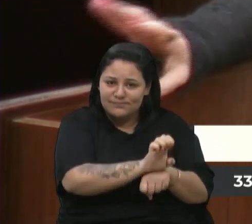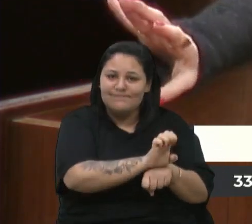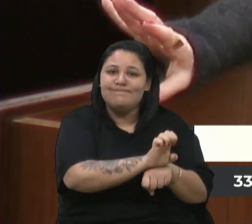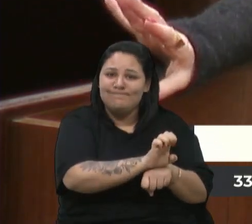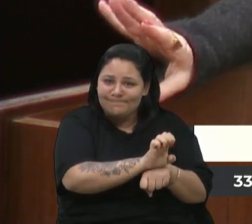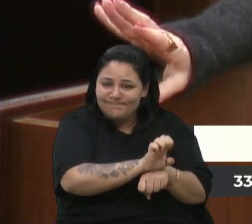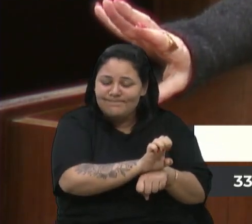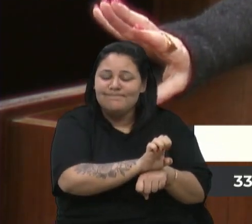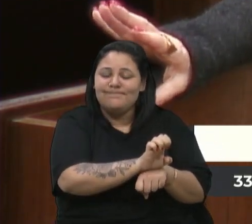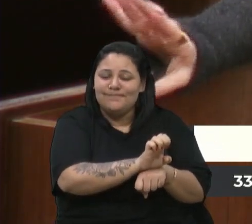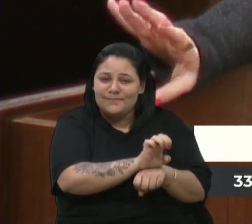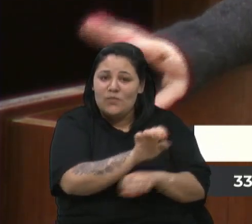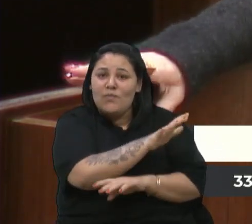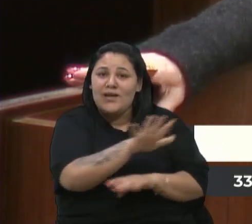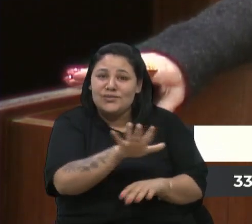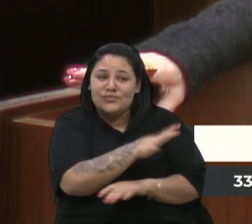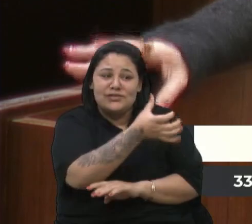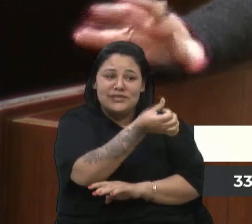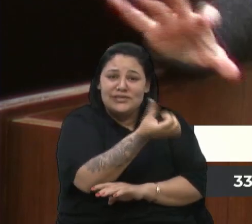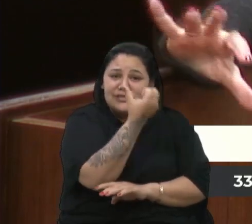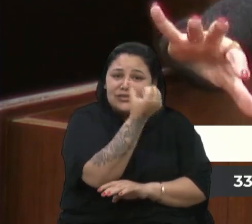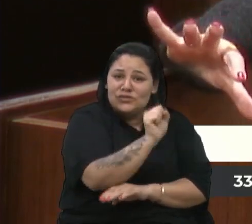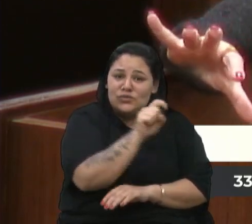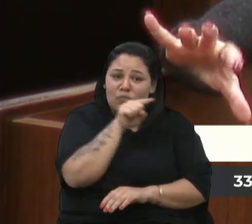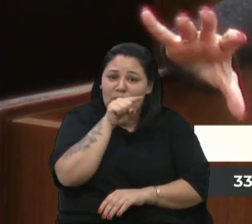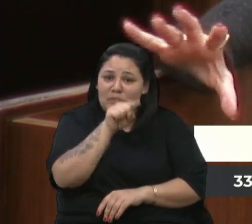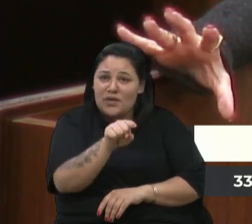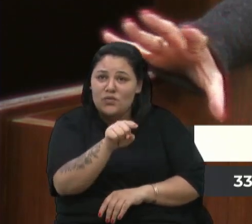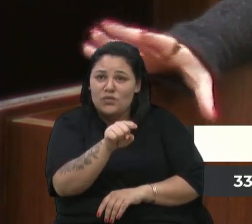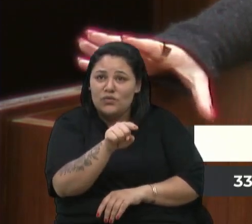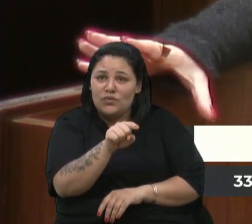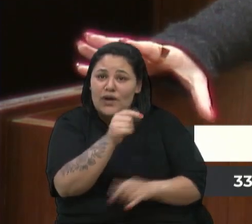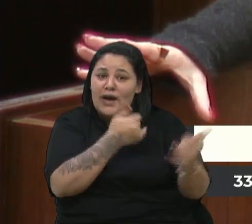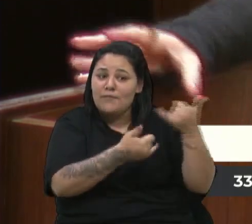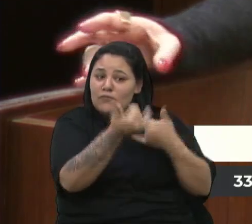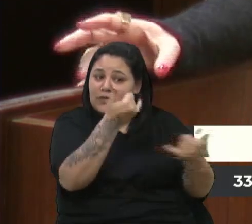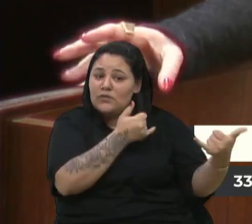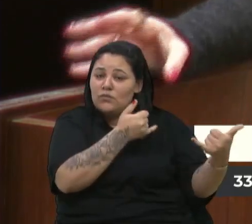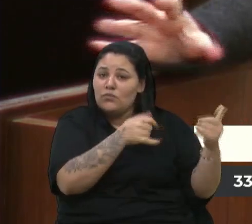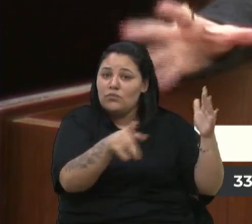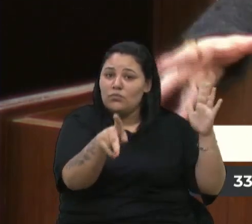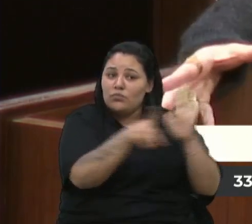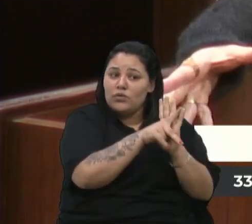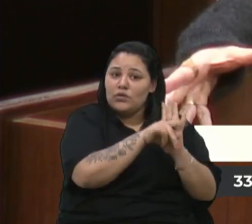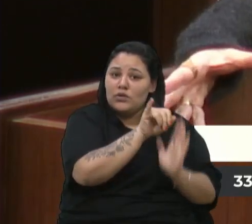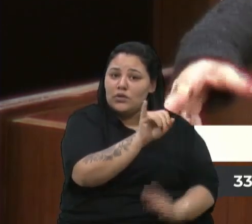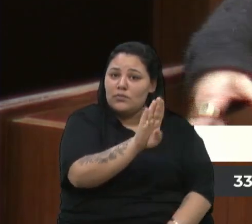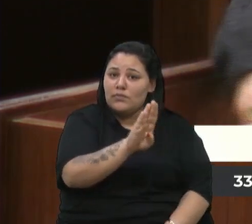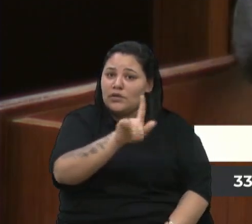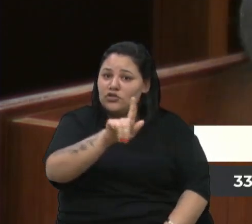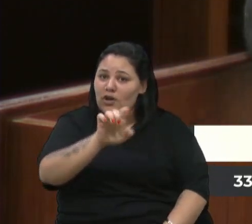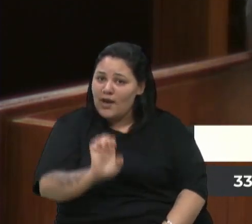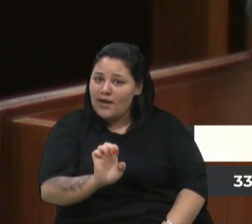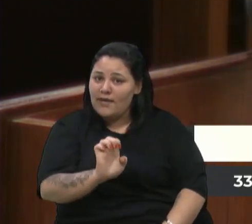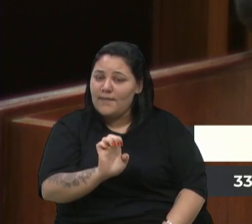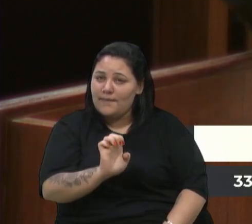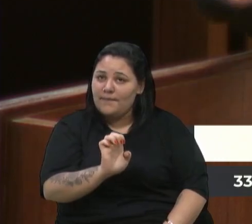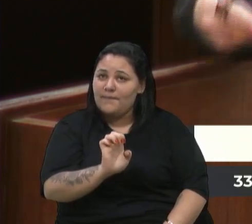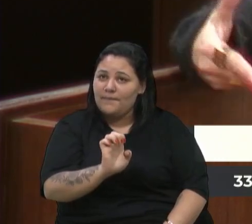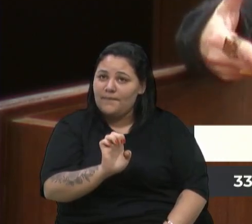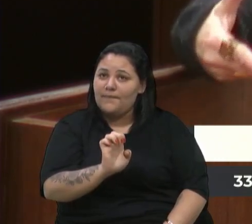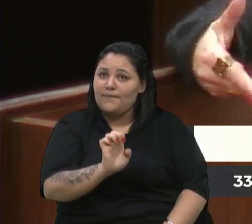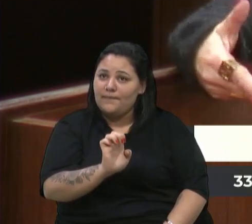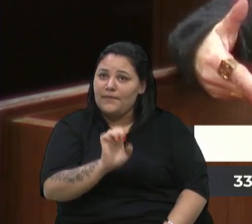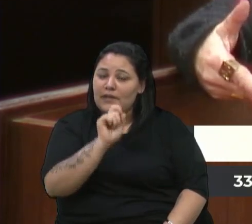de 68 mil, isso são dados do IBGE, têm idade de